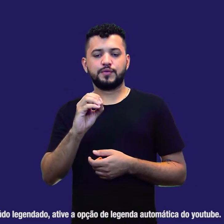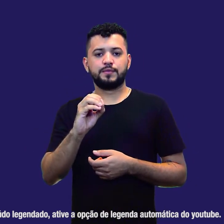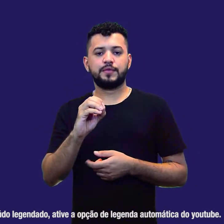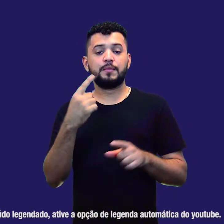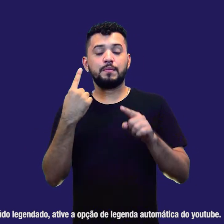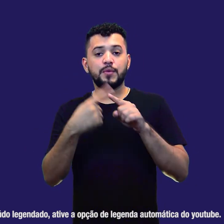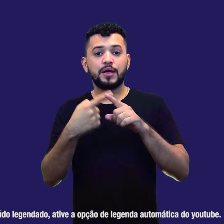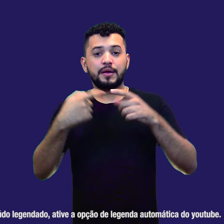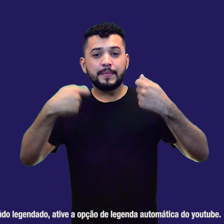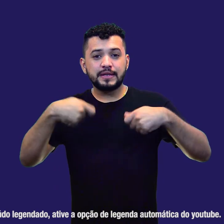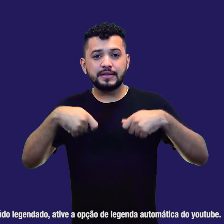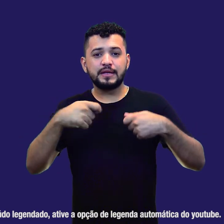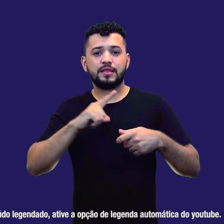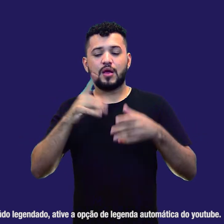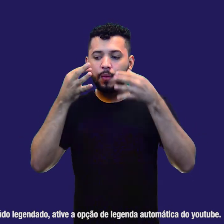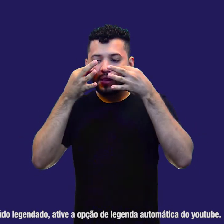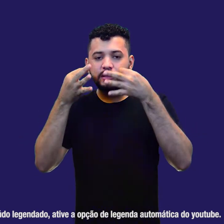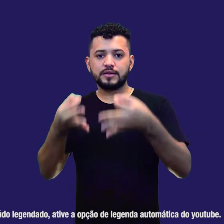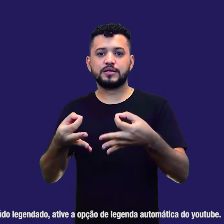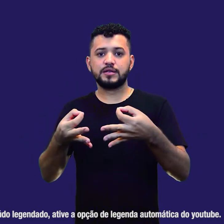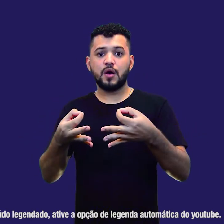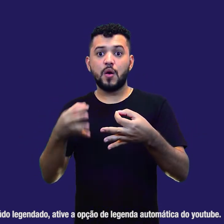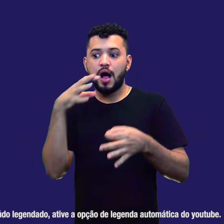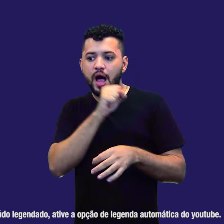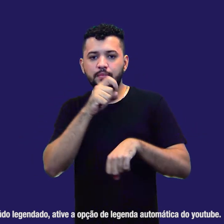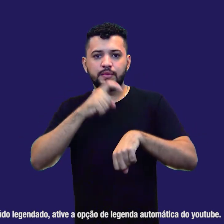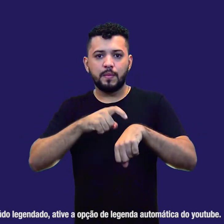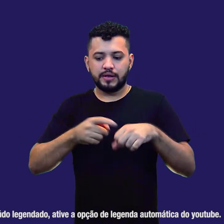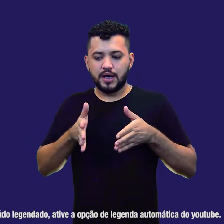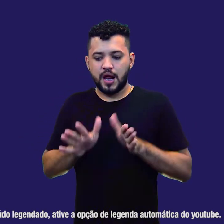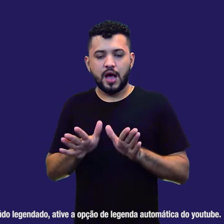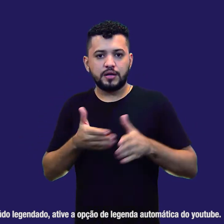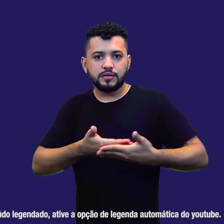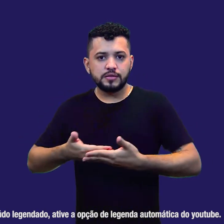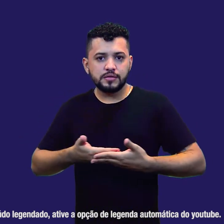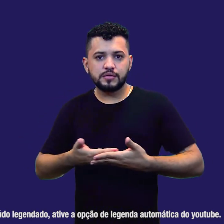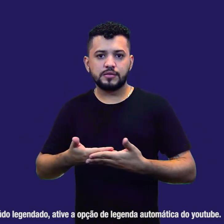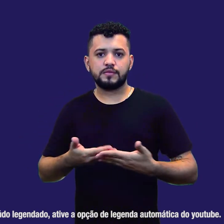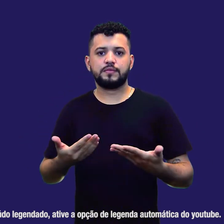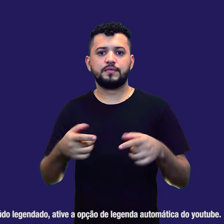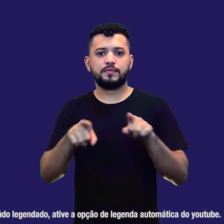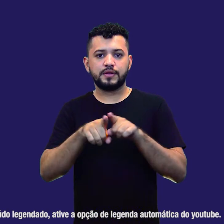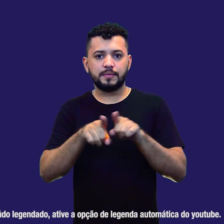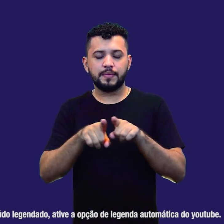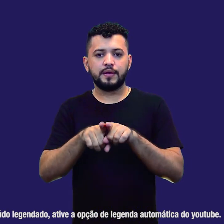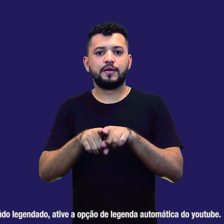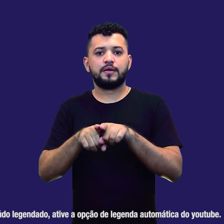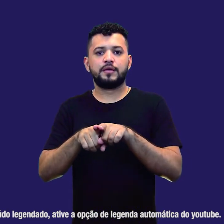de uma intervenção logo ao nascimento, com a não ingestão, a ingestão de